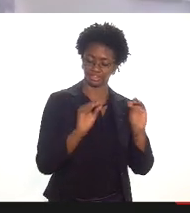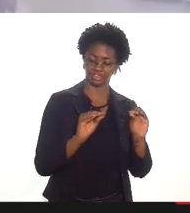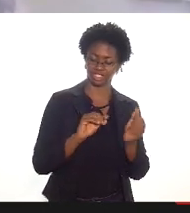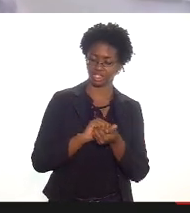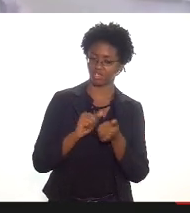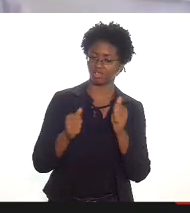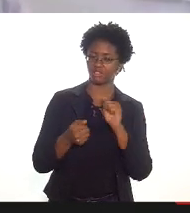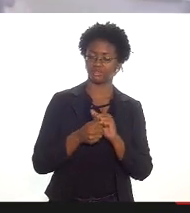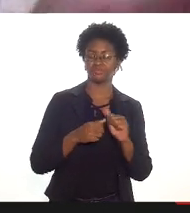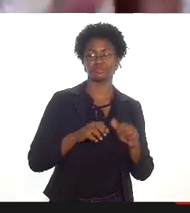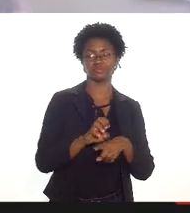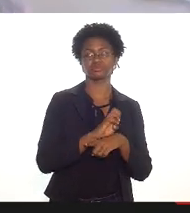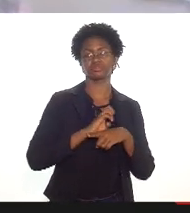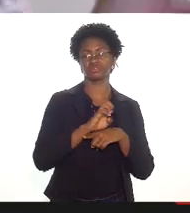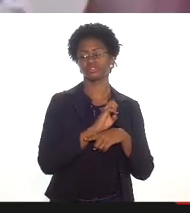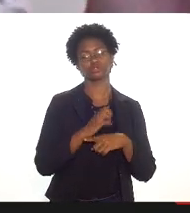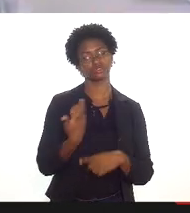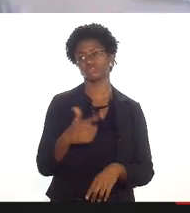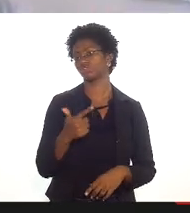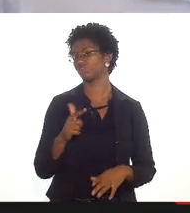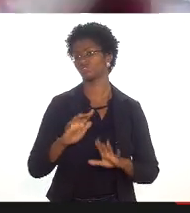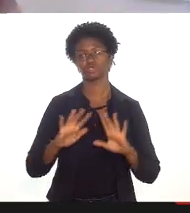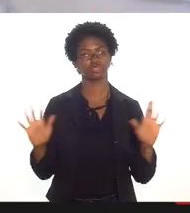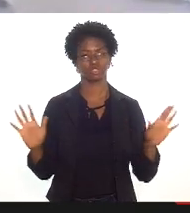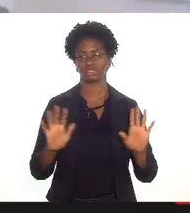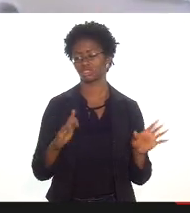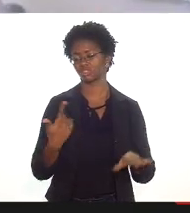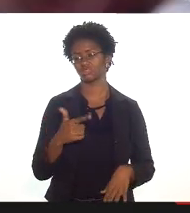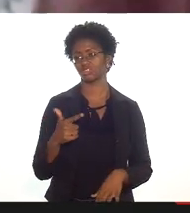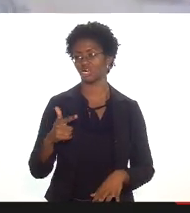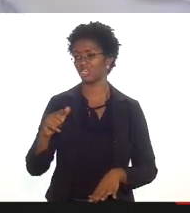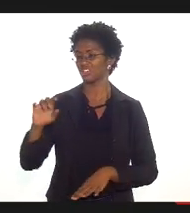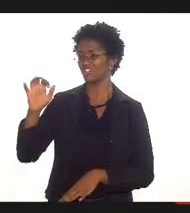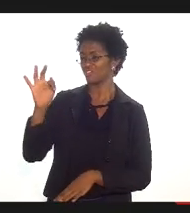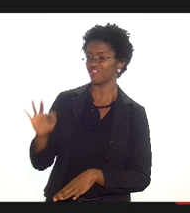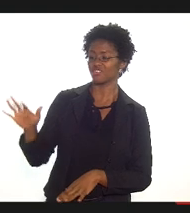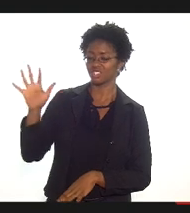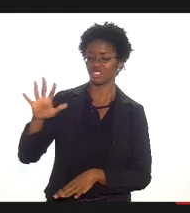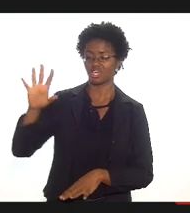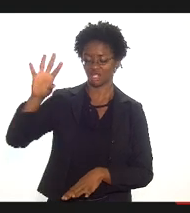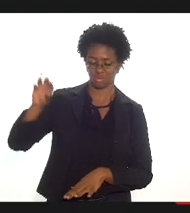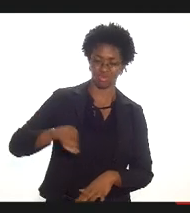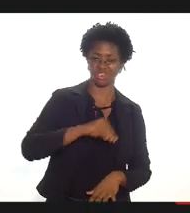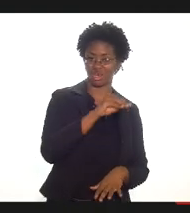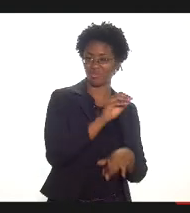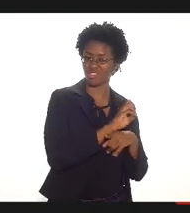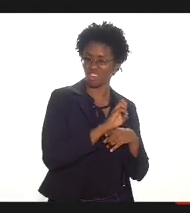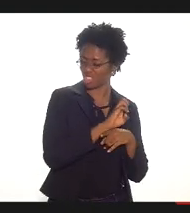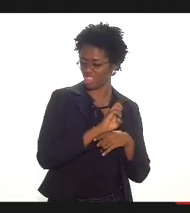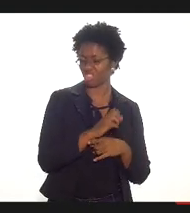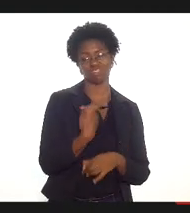esse processo de estadualizar nada da rede federal para a rede pública. Isso aí